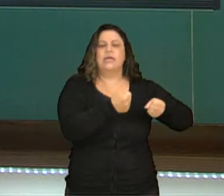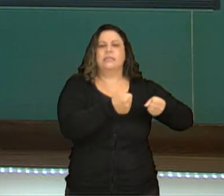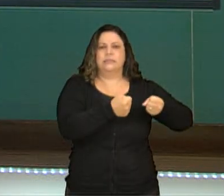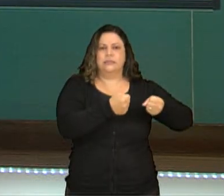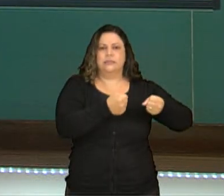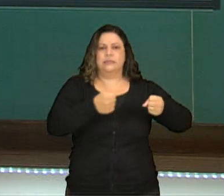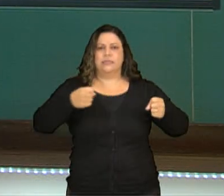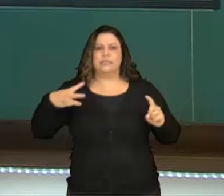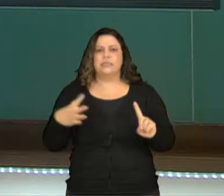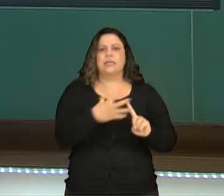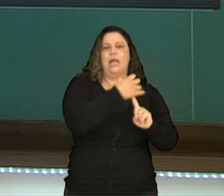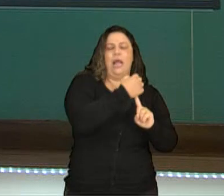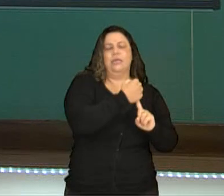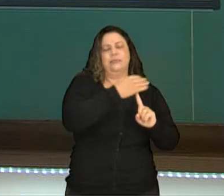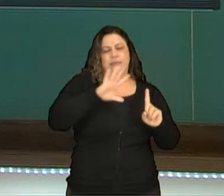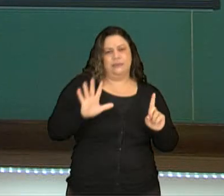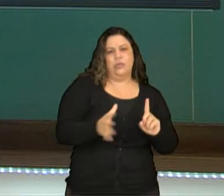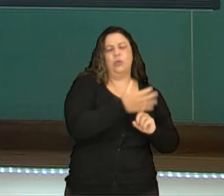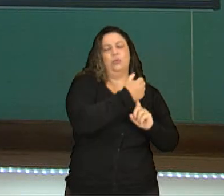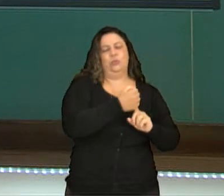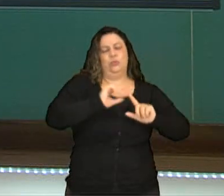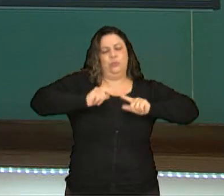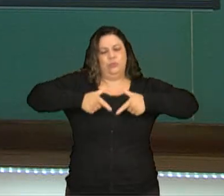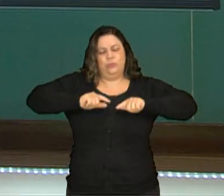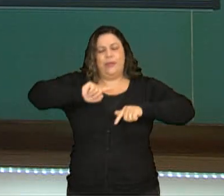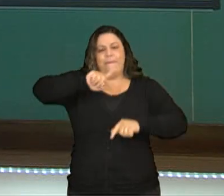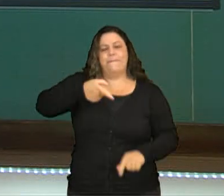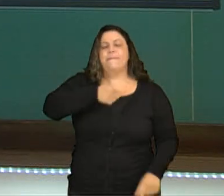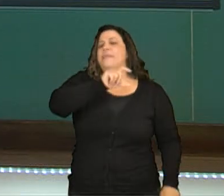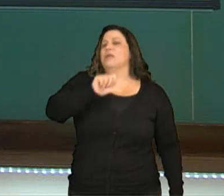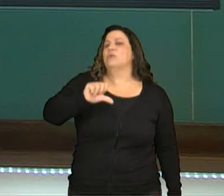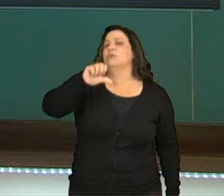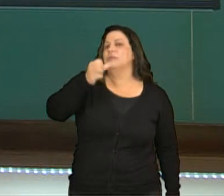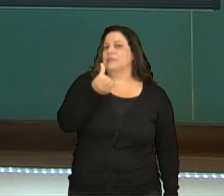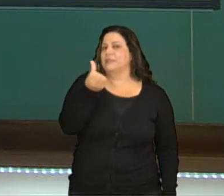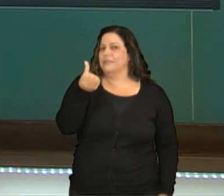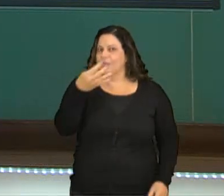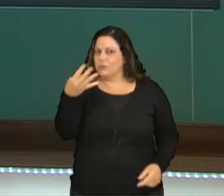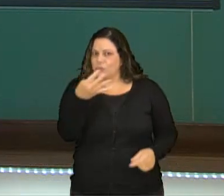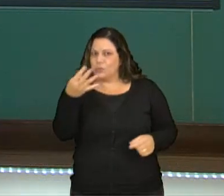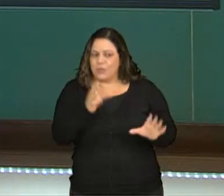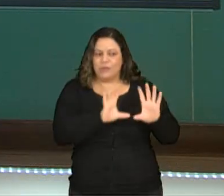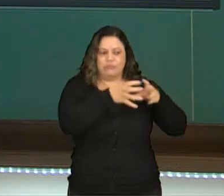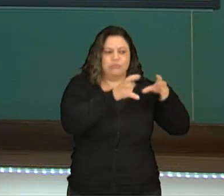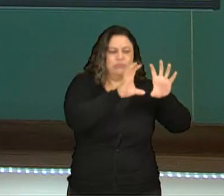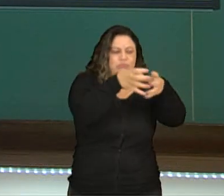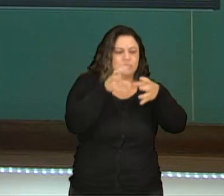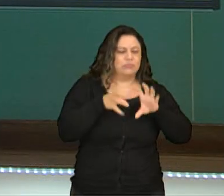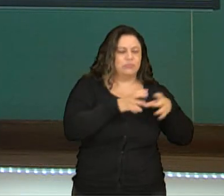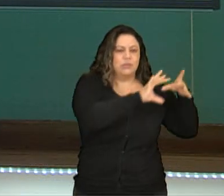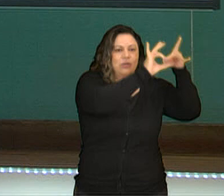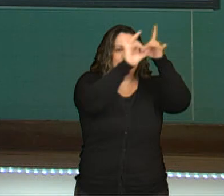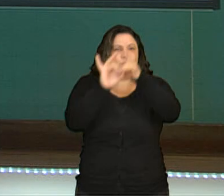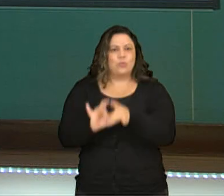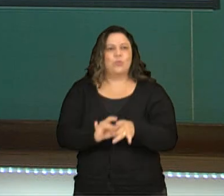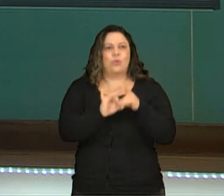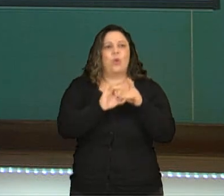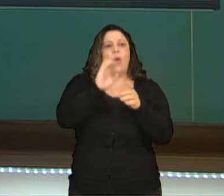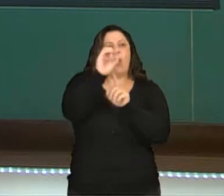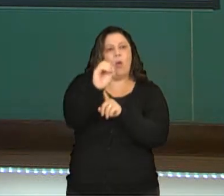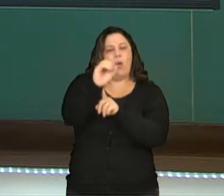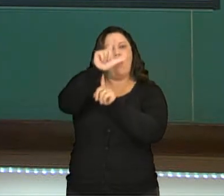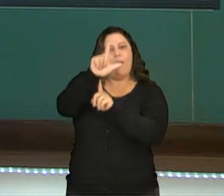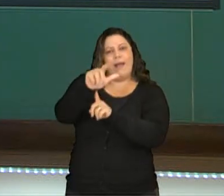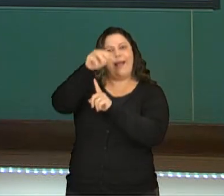ao domínio de Israel. E em 1964, esses vários grupos se uniram, formando a